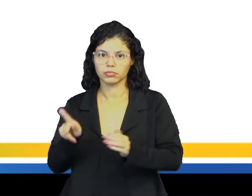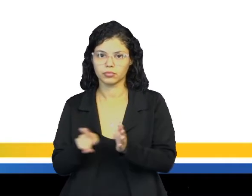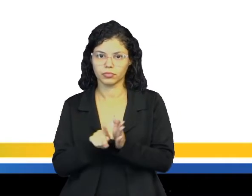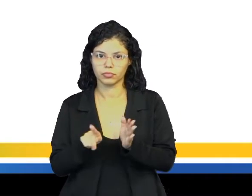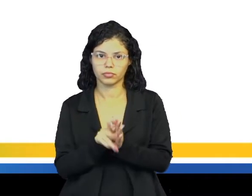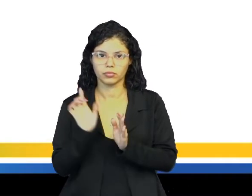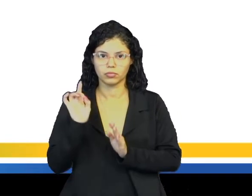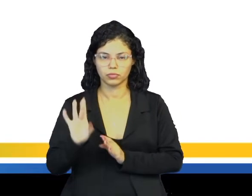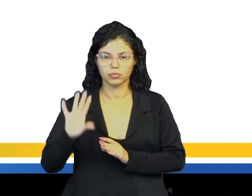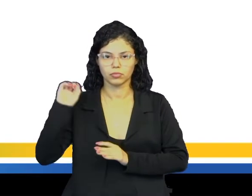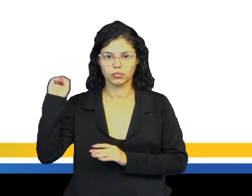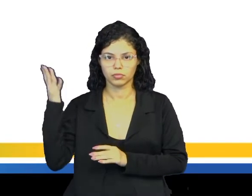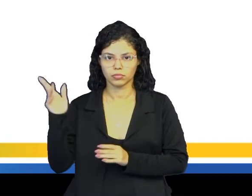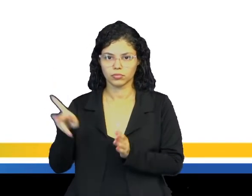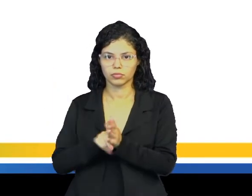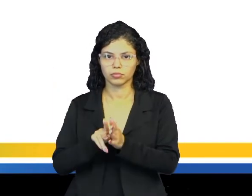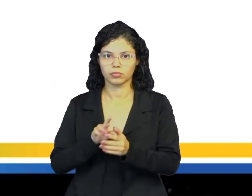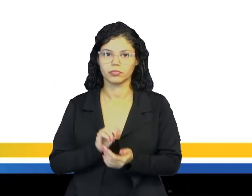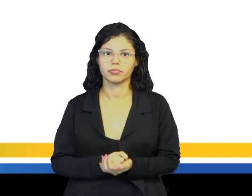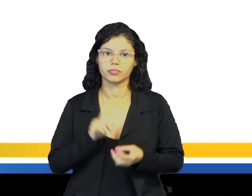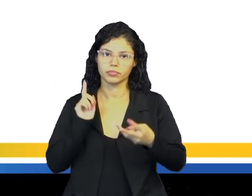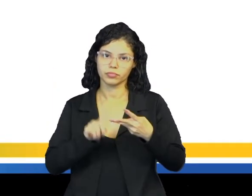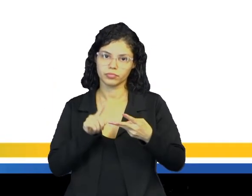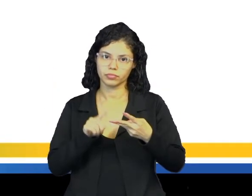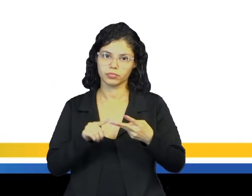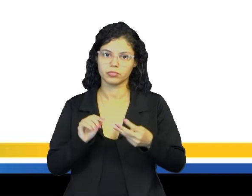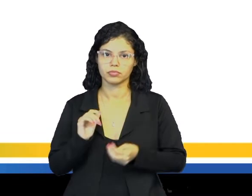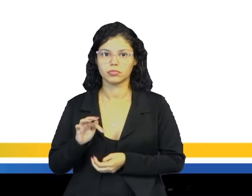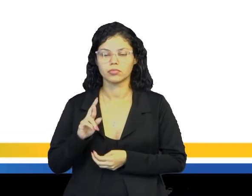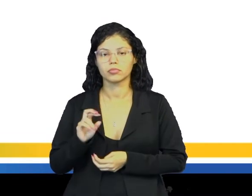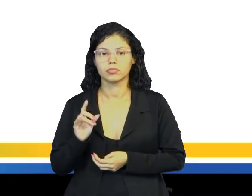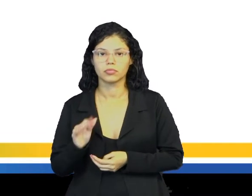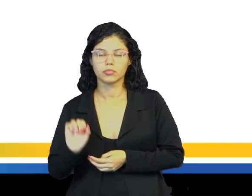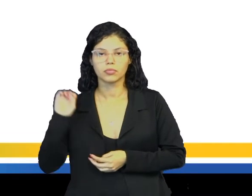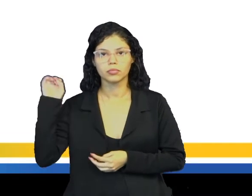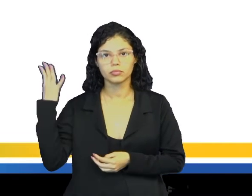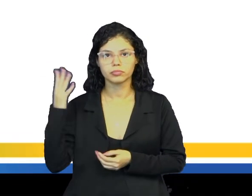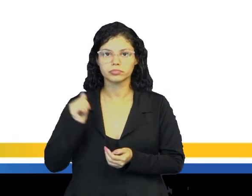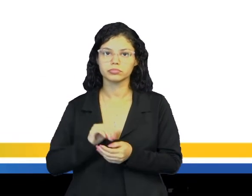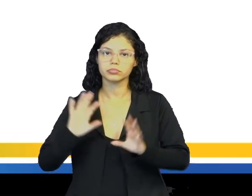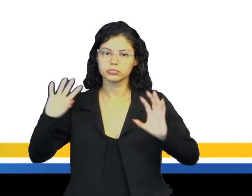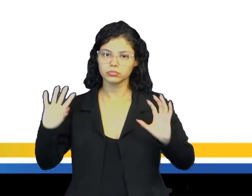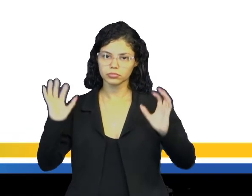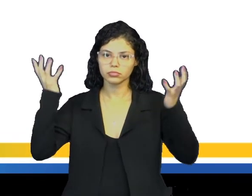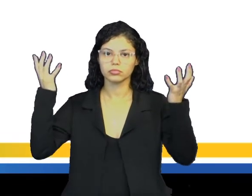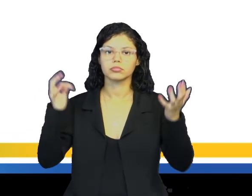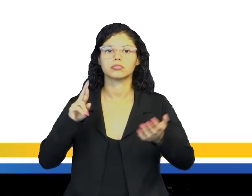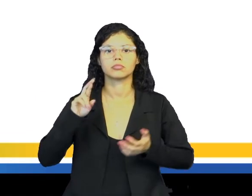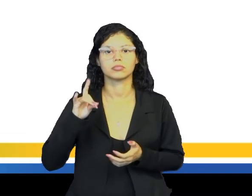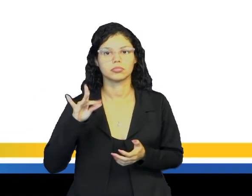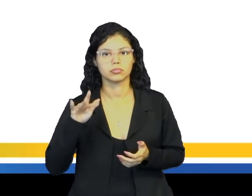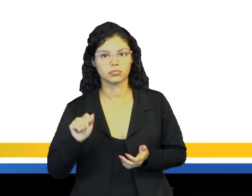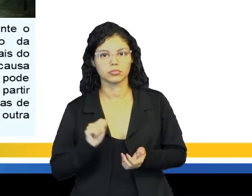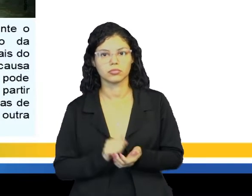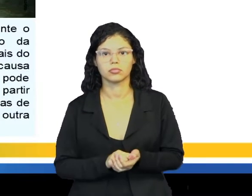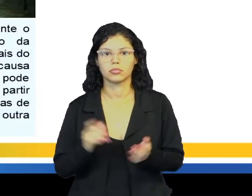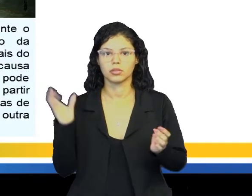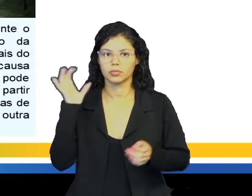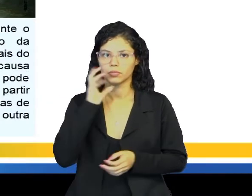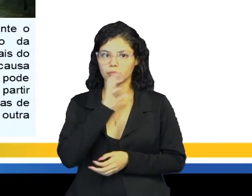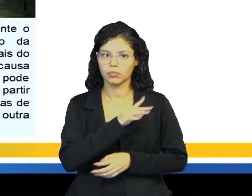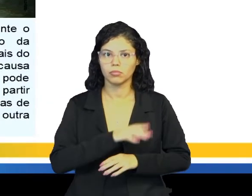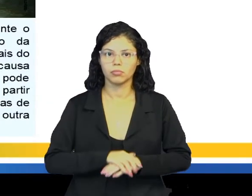montanha que só ocorre em regiões mais altas. E temos a chuva convectiva, que ocorre mais em climas tropicais, ou seja, mais